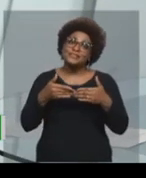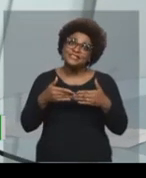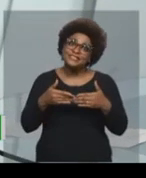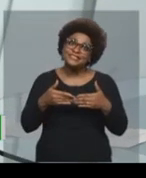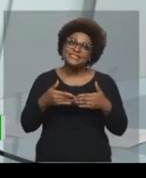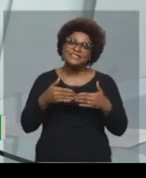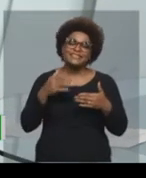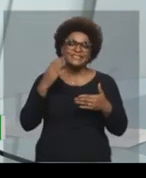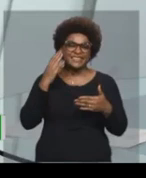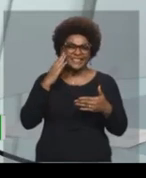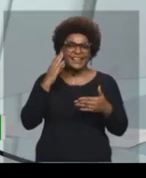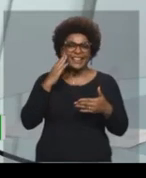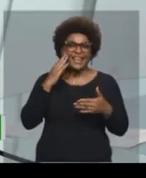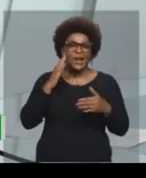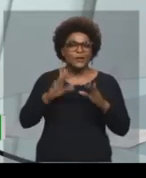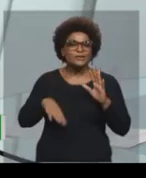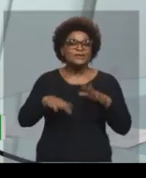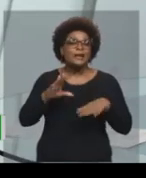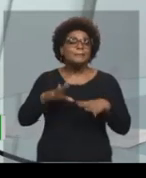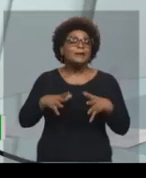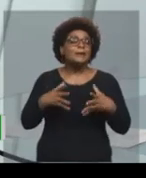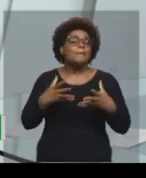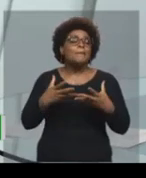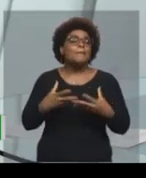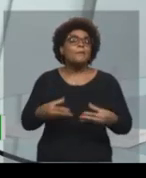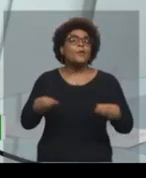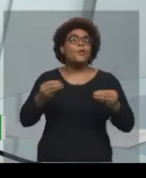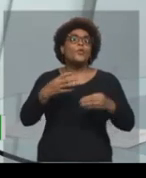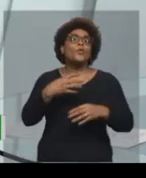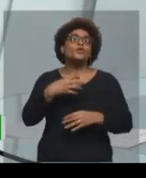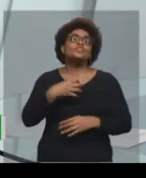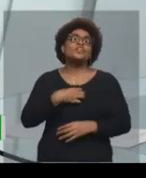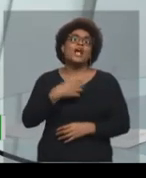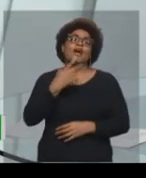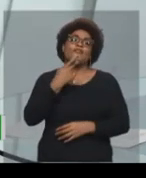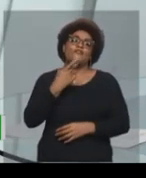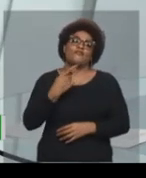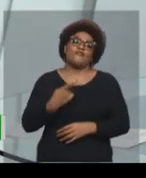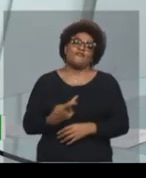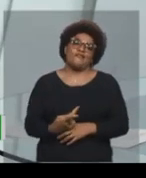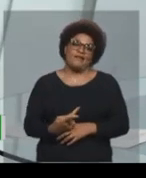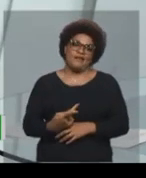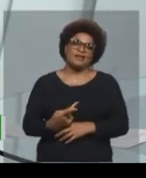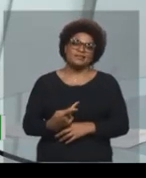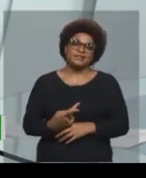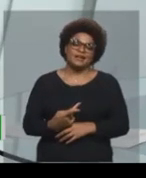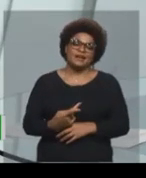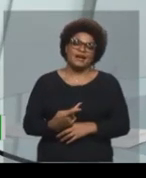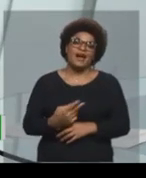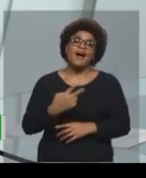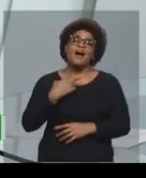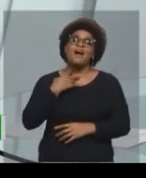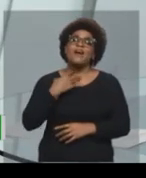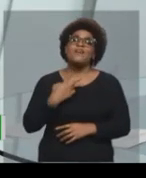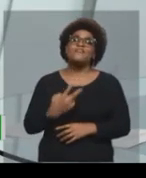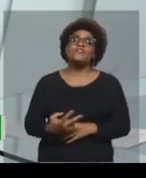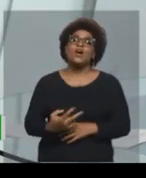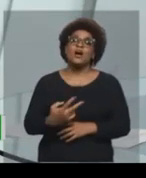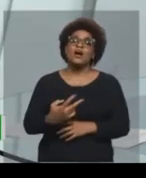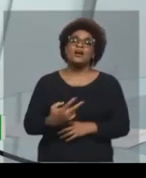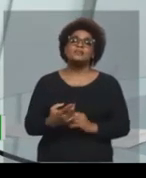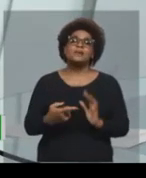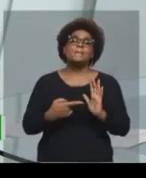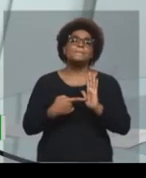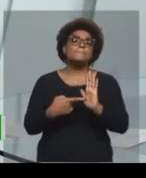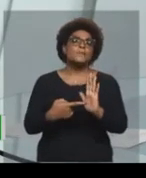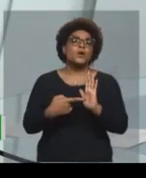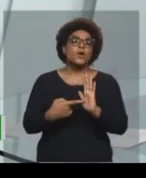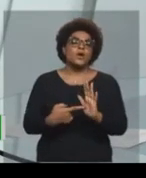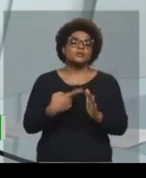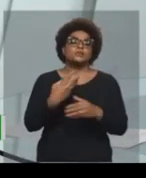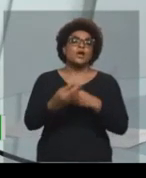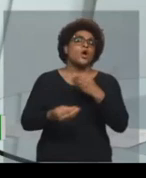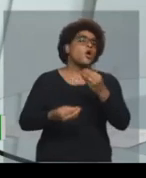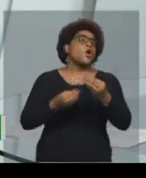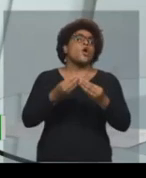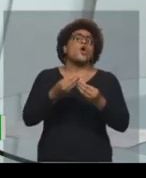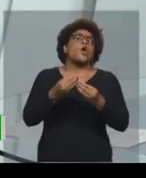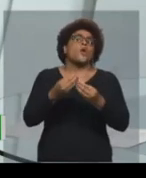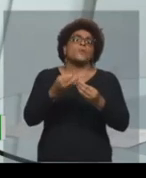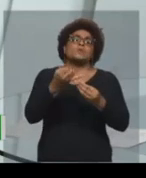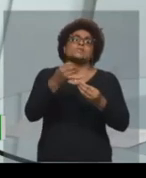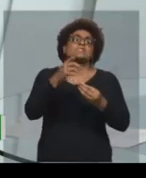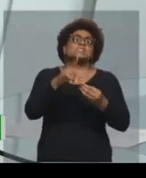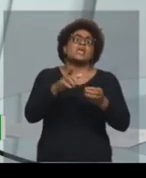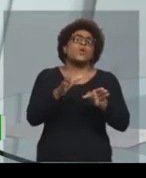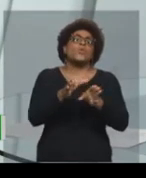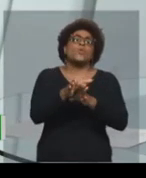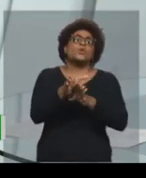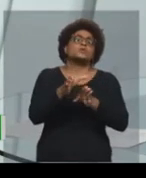tá vendo? Então nós temos, às vezes, a entonação da voz vai indicar isso, se é uma ordem, um conselho, um convite,